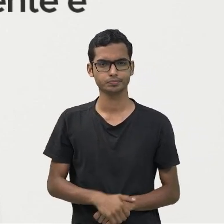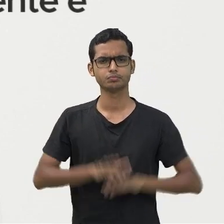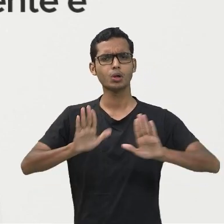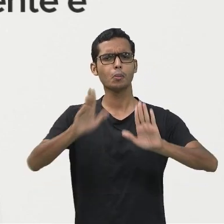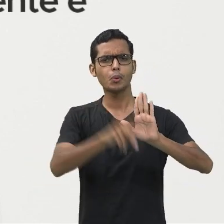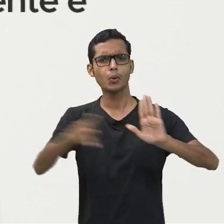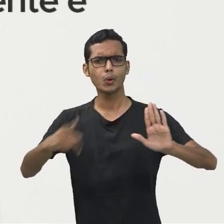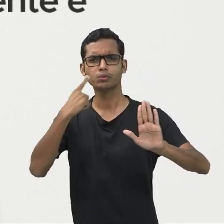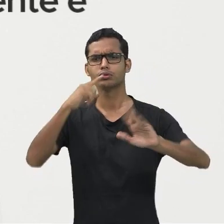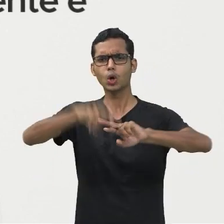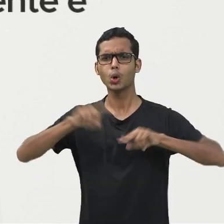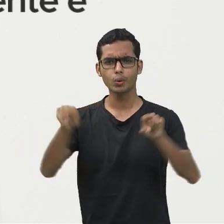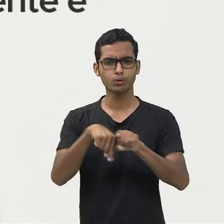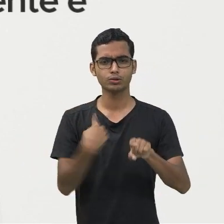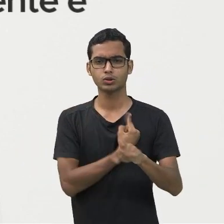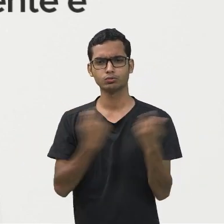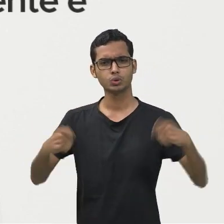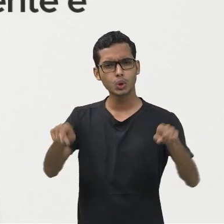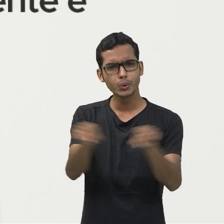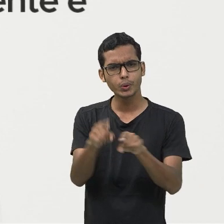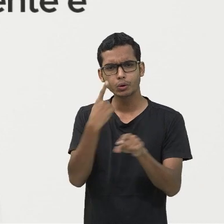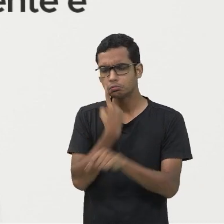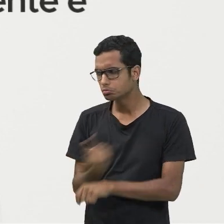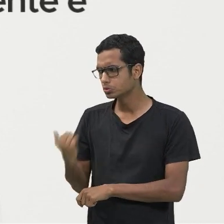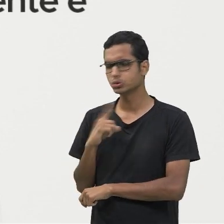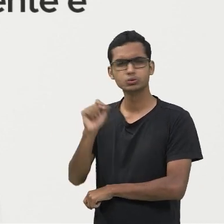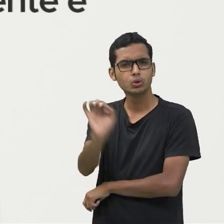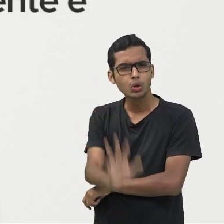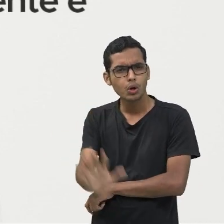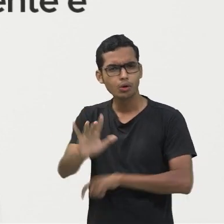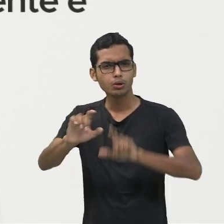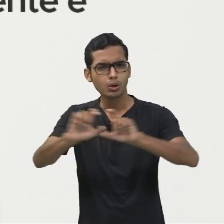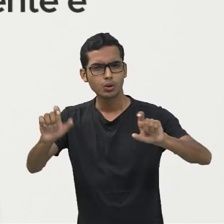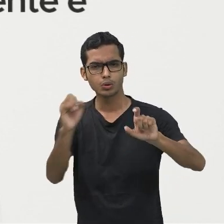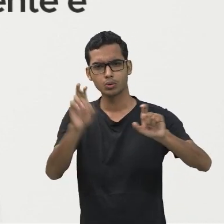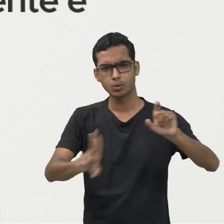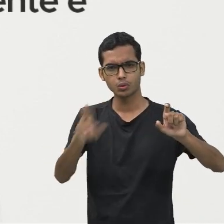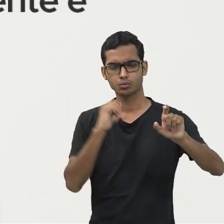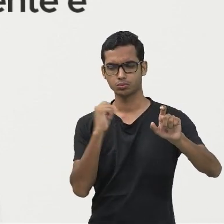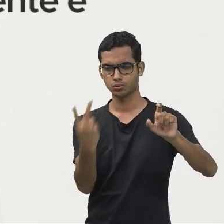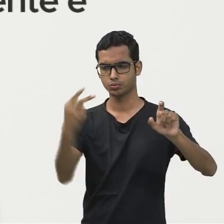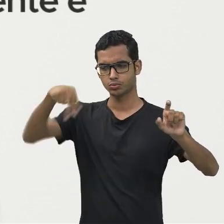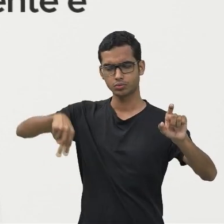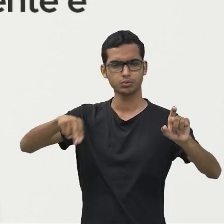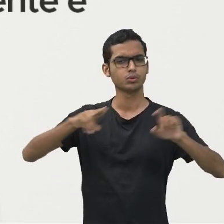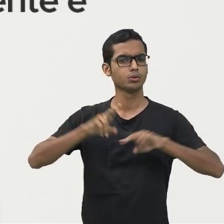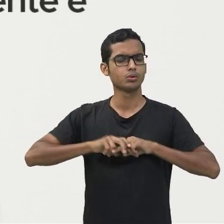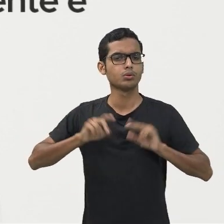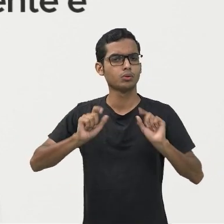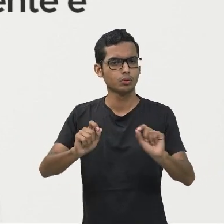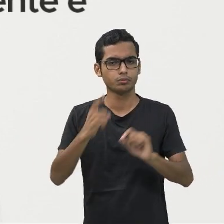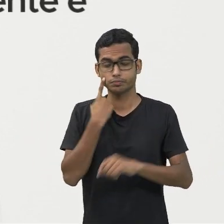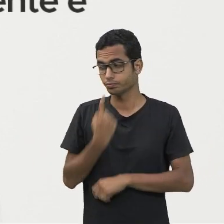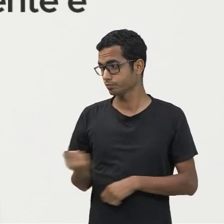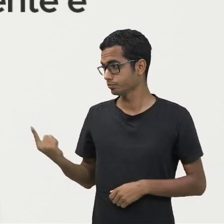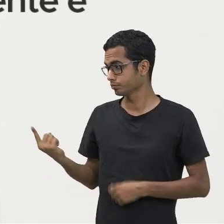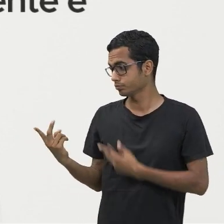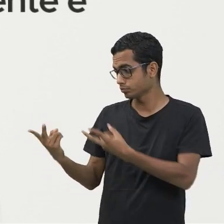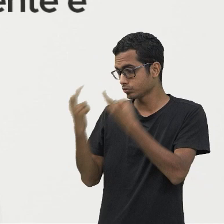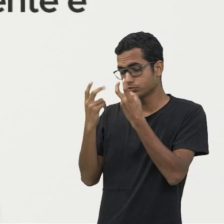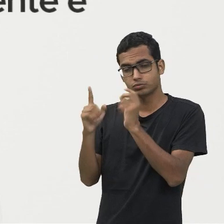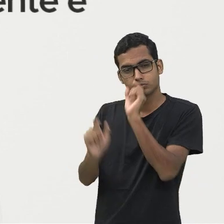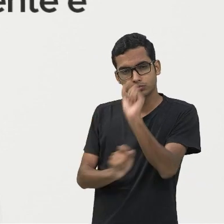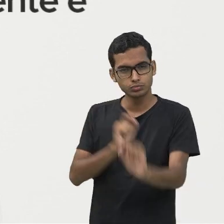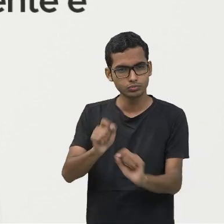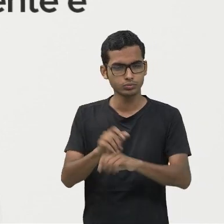Professor, por que que a gente pode, né, generalizar utilizando 2n? Observe que, o que que a gente estava fazendo